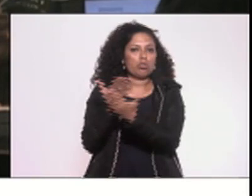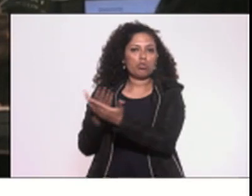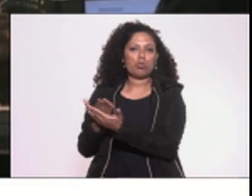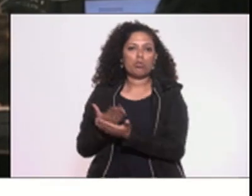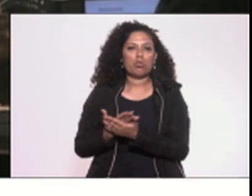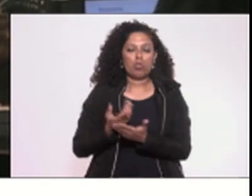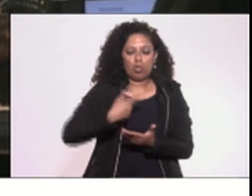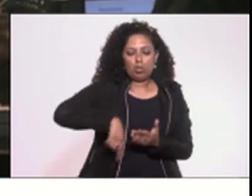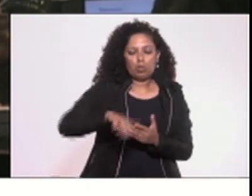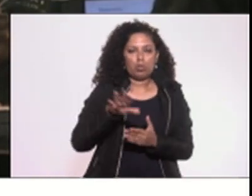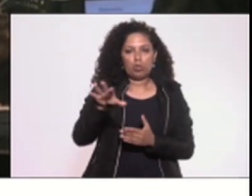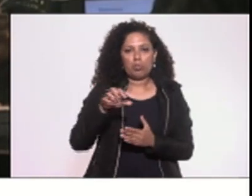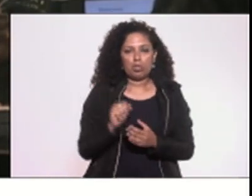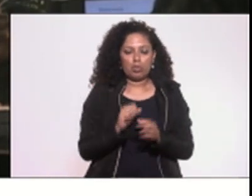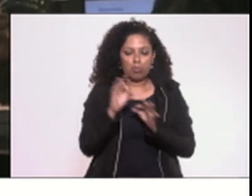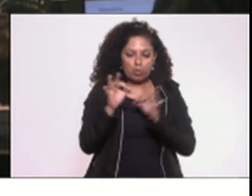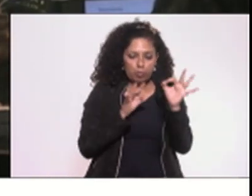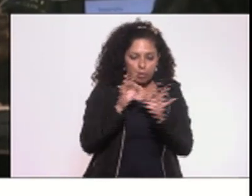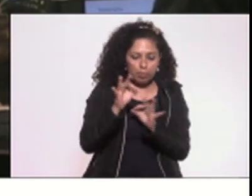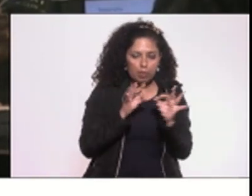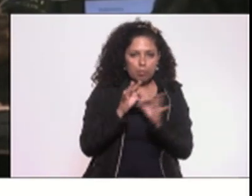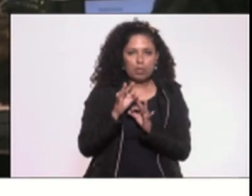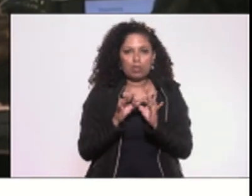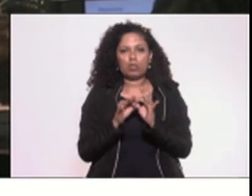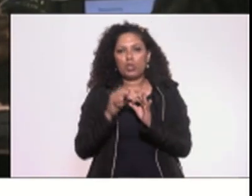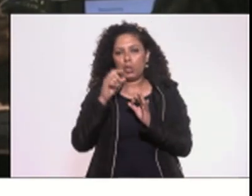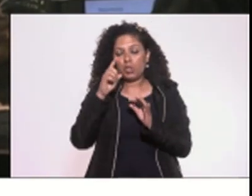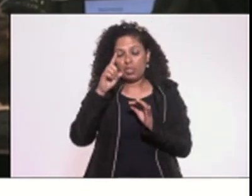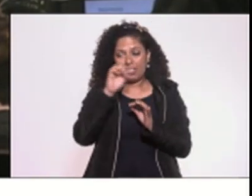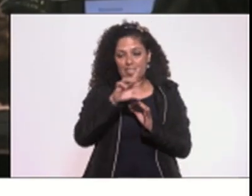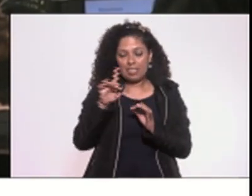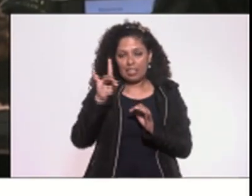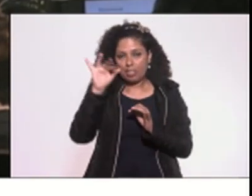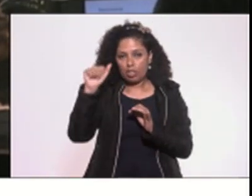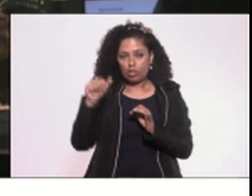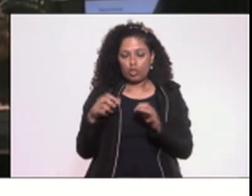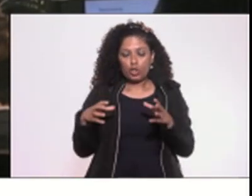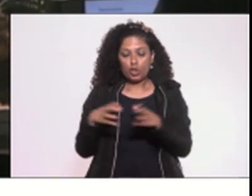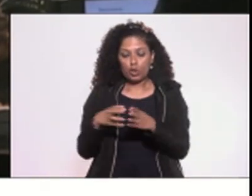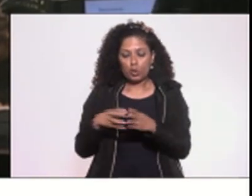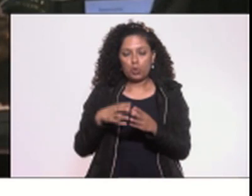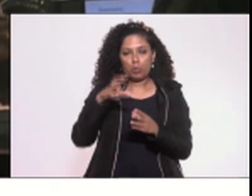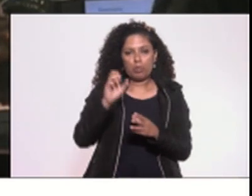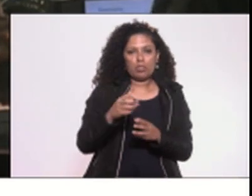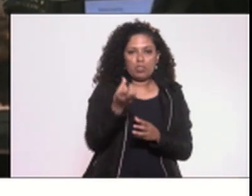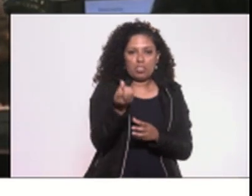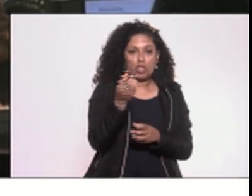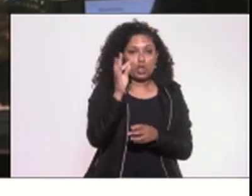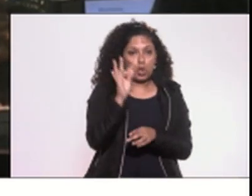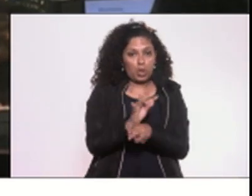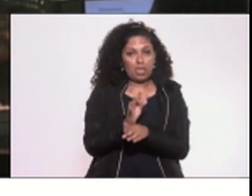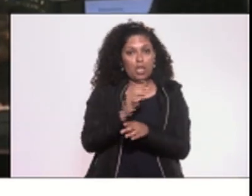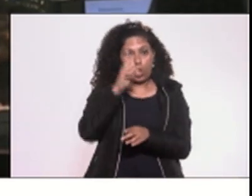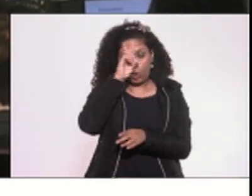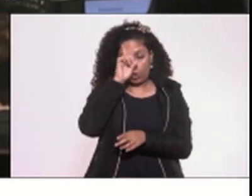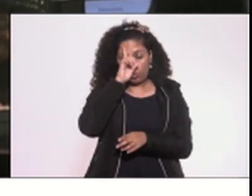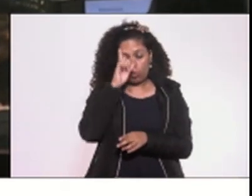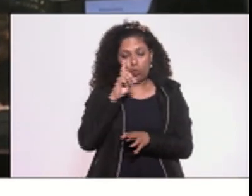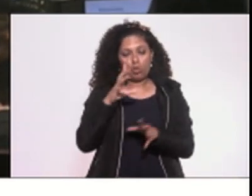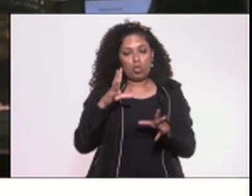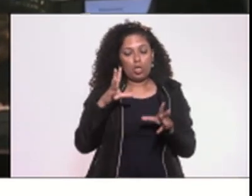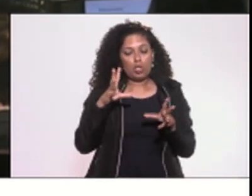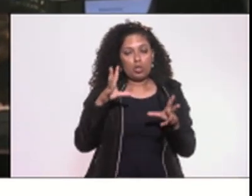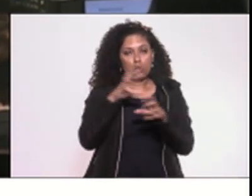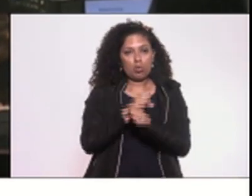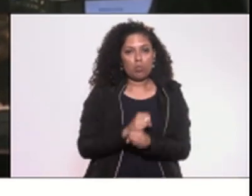A capacidade de processamento e destinação por dia de cada agência dessa é de 6 toneladas por dia, gerando de